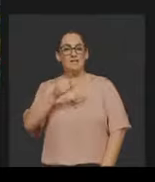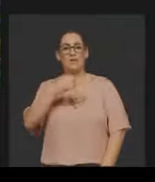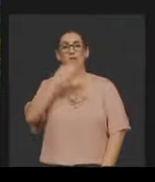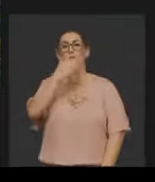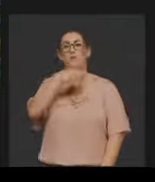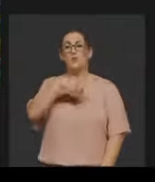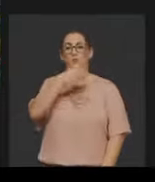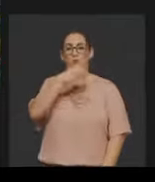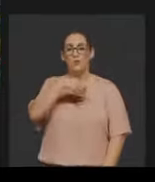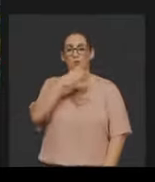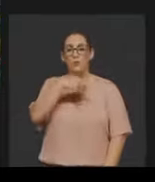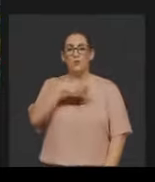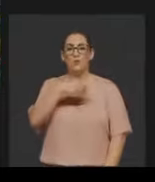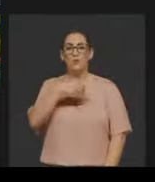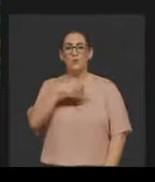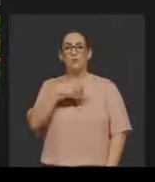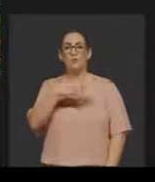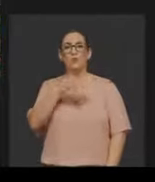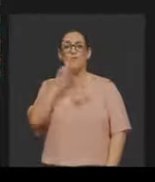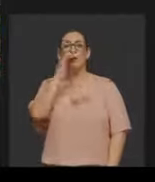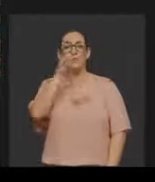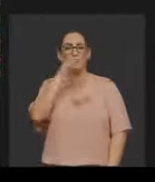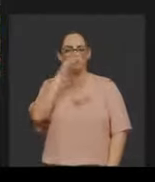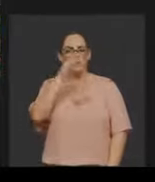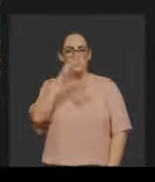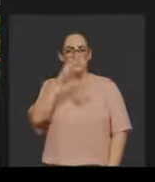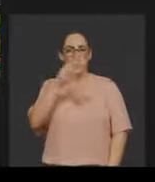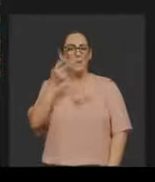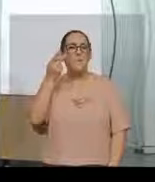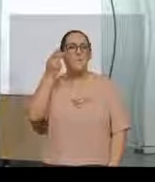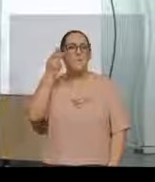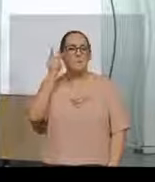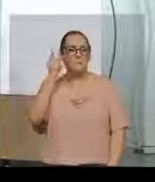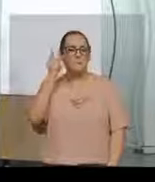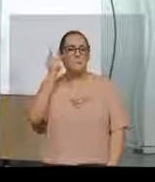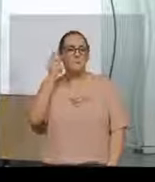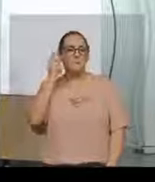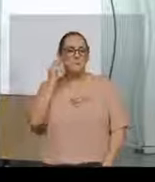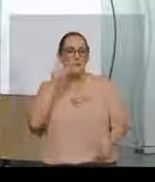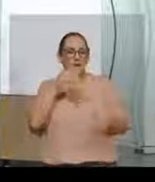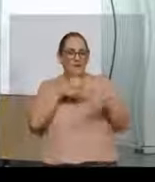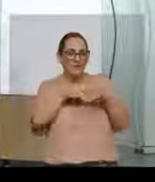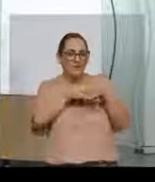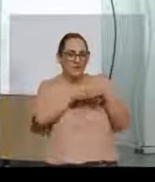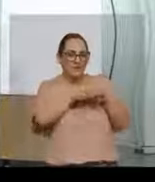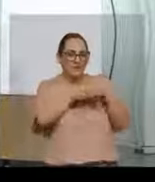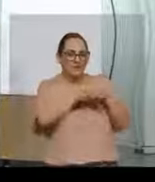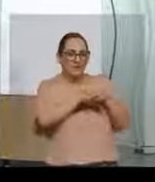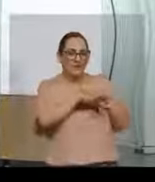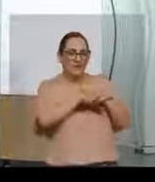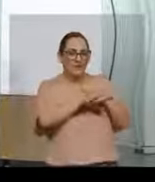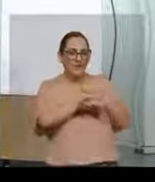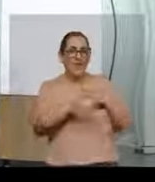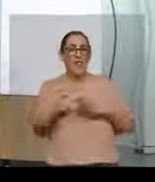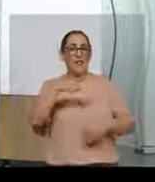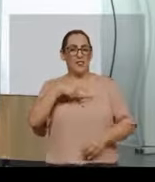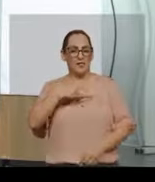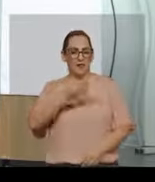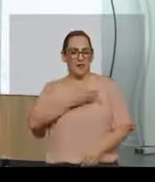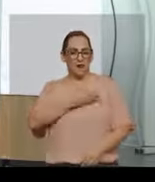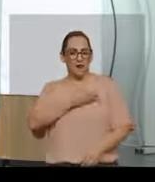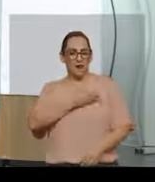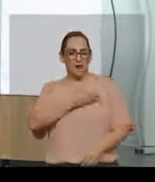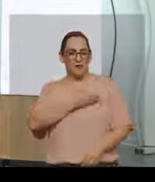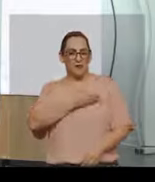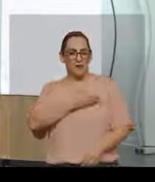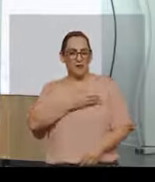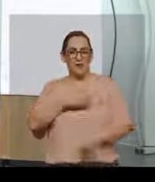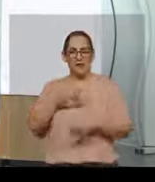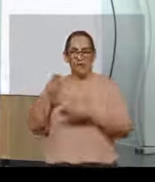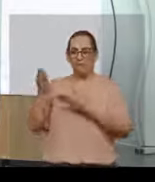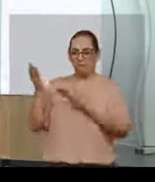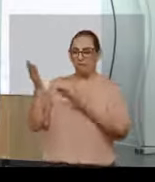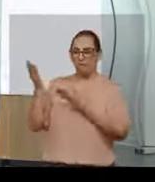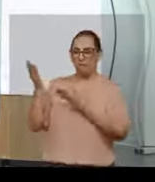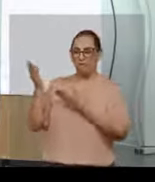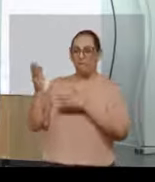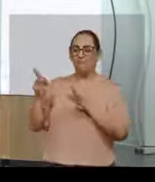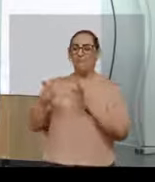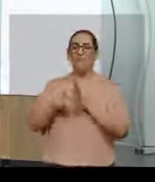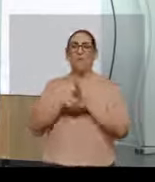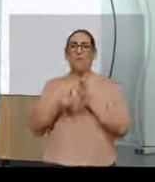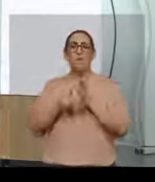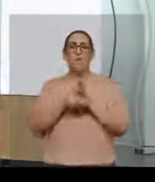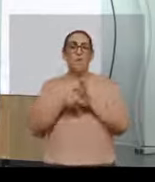guardar isso, tem uma amiga minha, professora Marisa Moreira de Araújo, ela trabalhou comigo na Escola Estadual Pedro